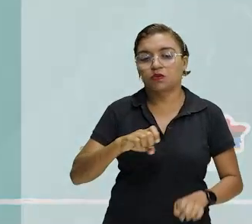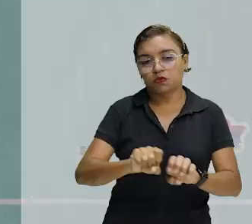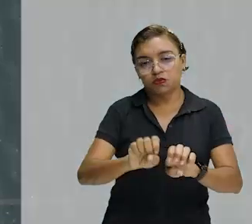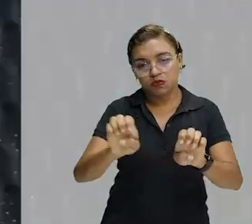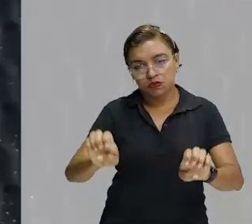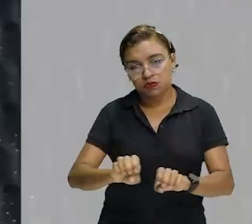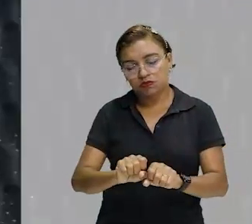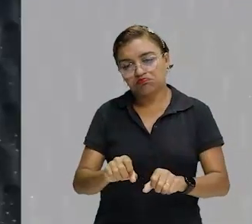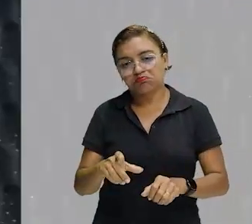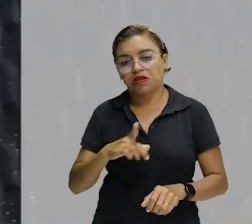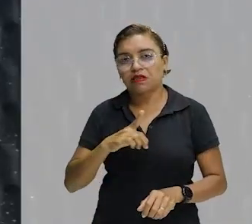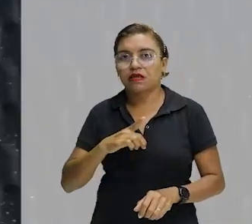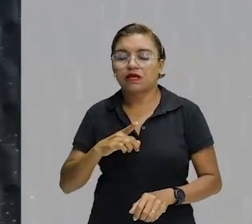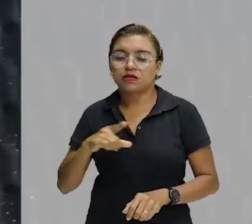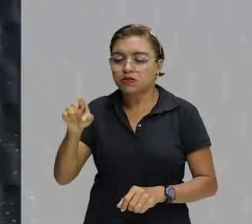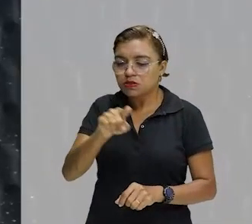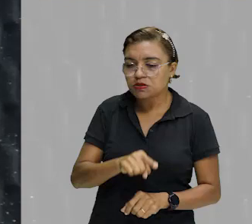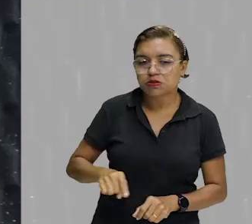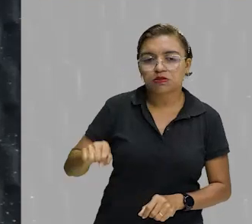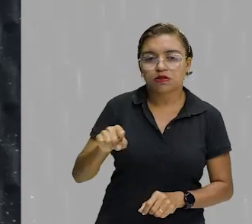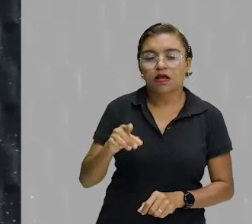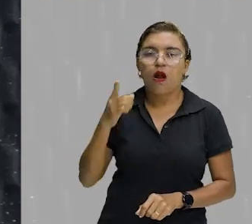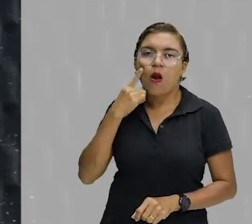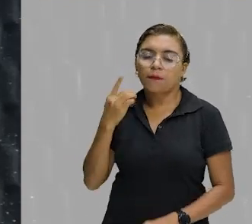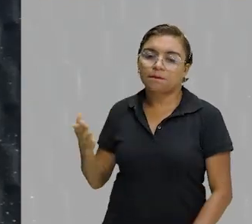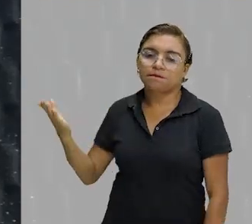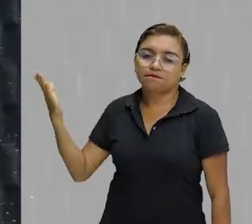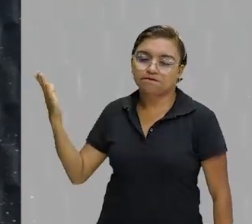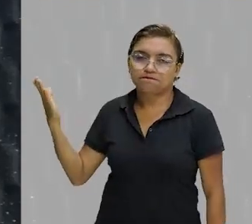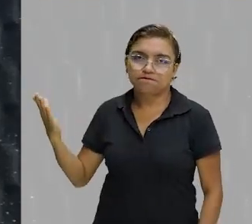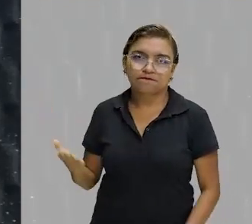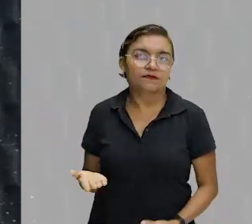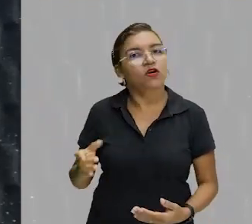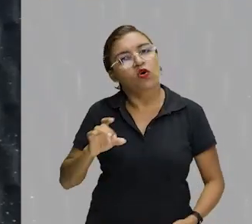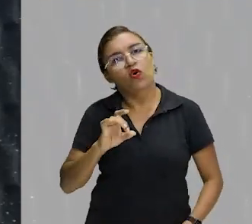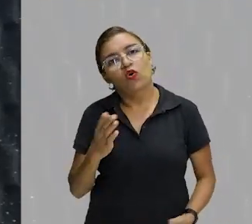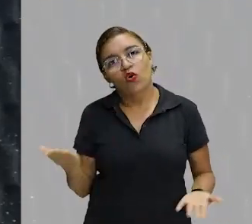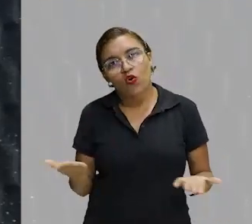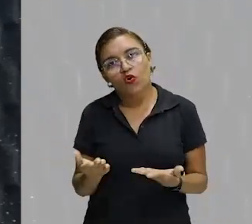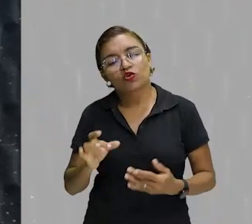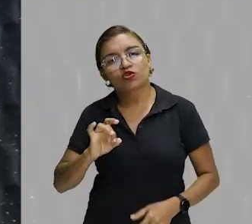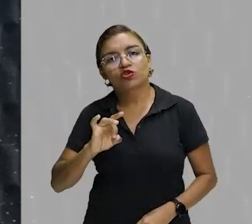ou convergente, mandalas, entre outras coisas. Então a gente vai ficar hoje aqui